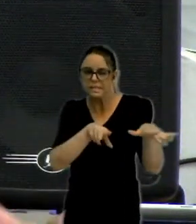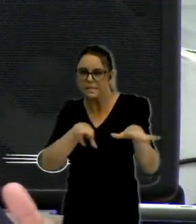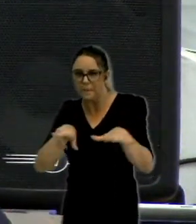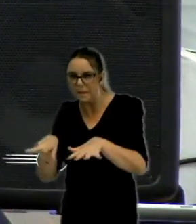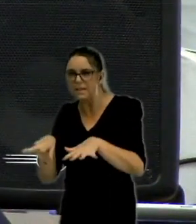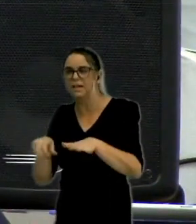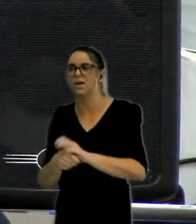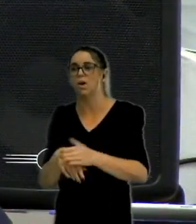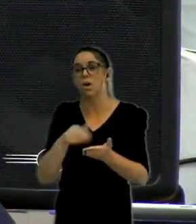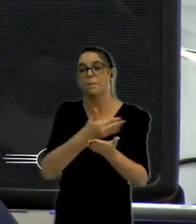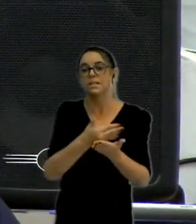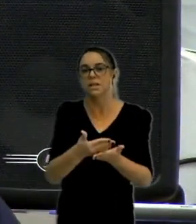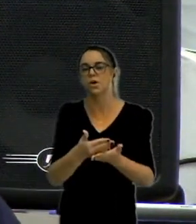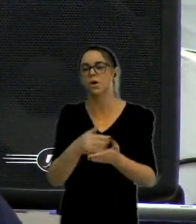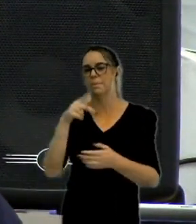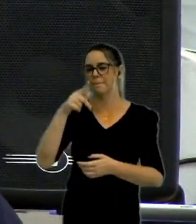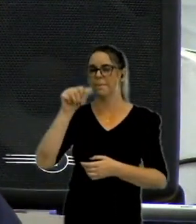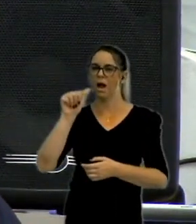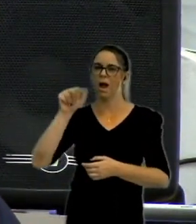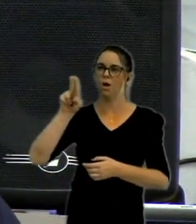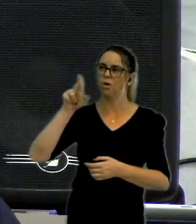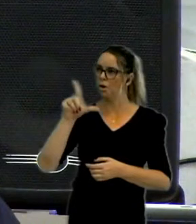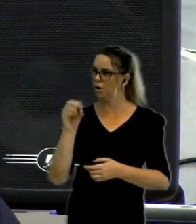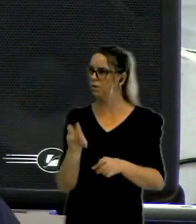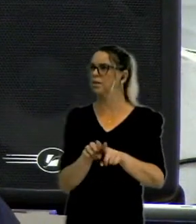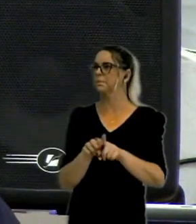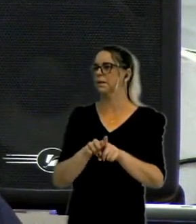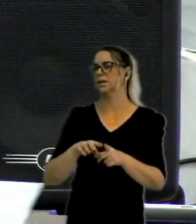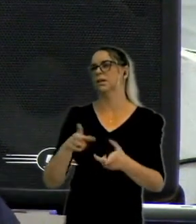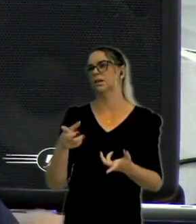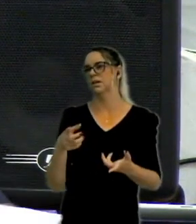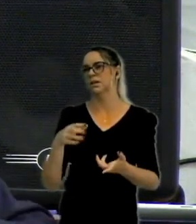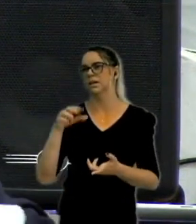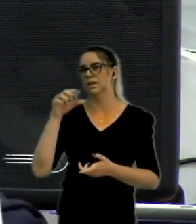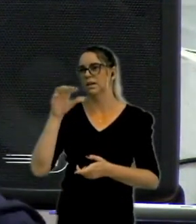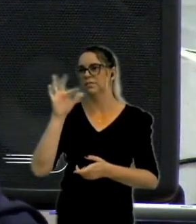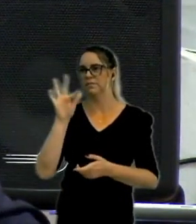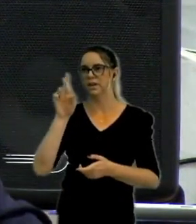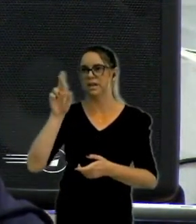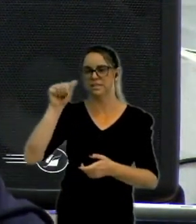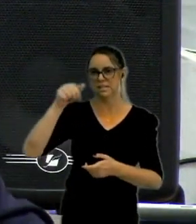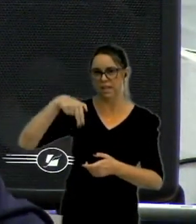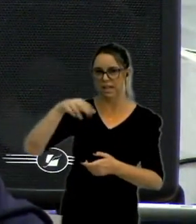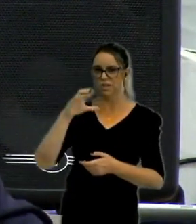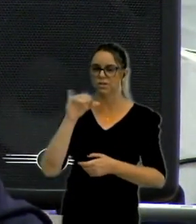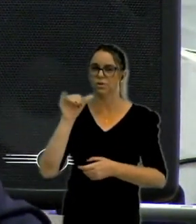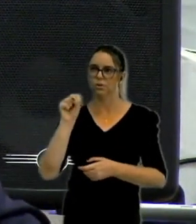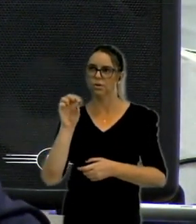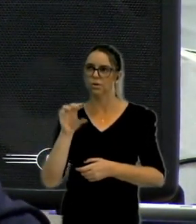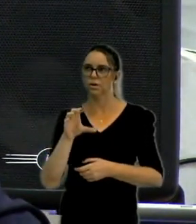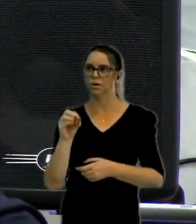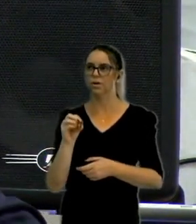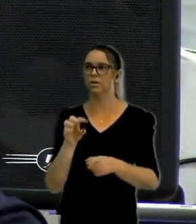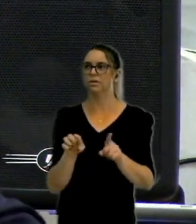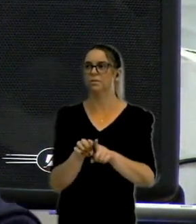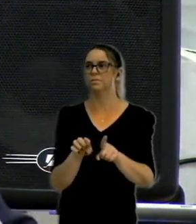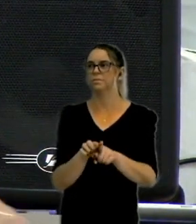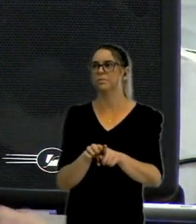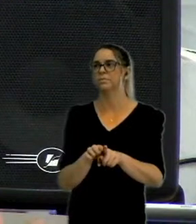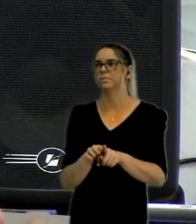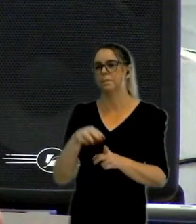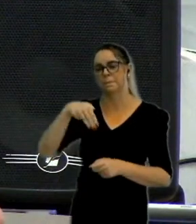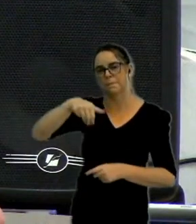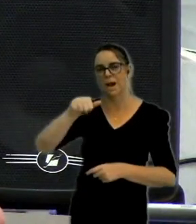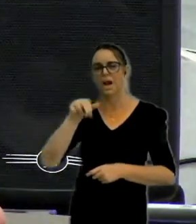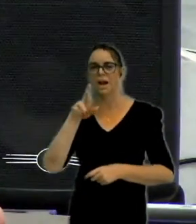Começando por Paulo, Francisco Andrade, que é hoje. Também os colegas já colocaram. A